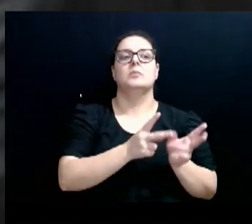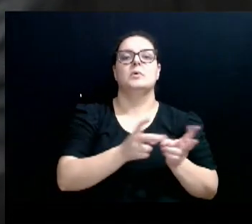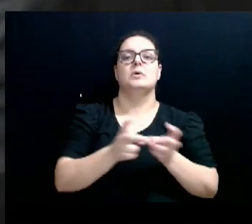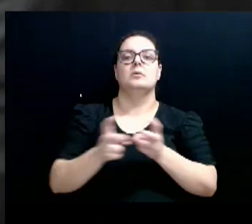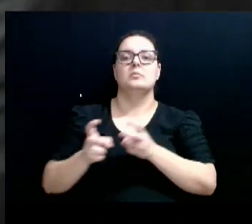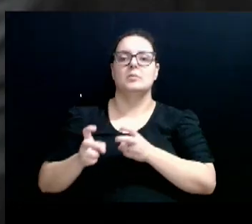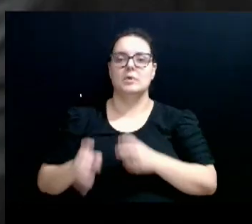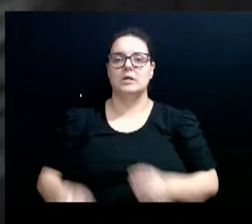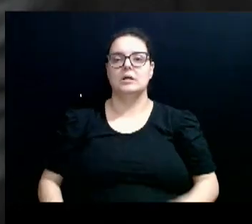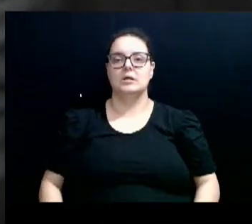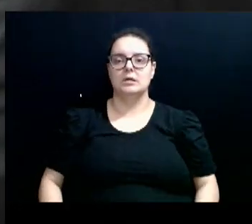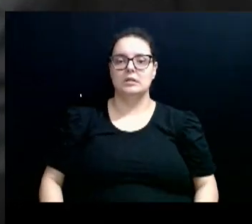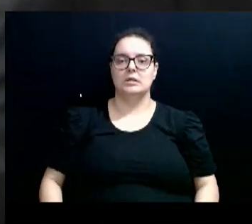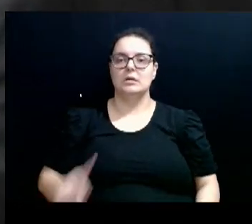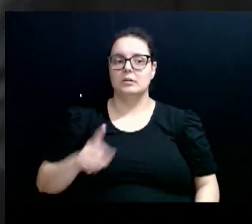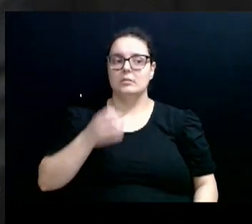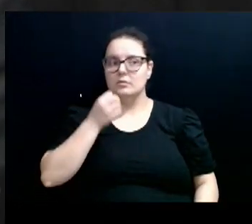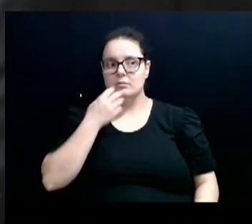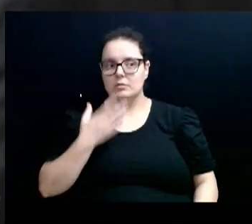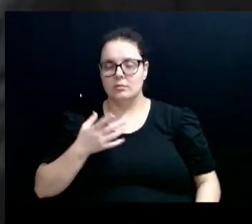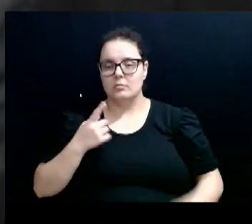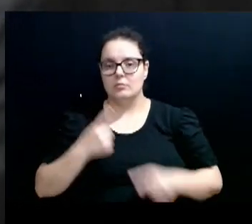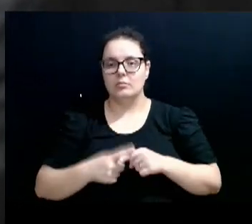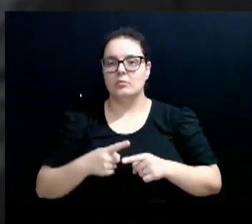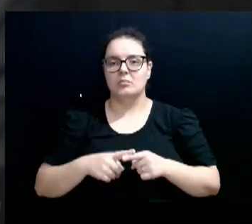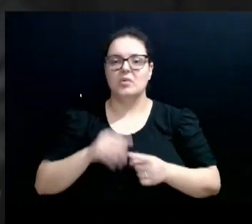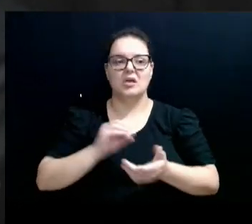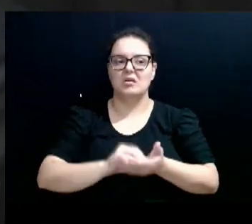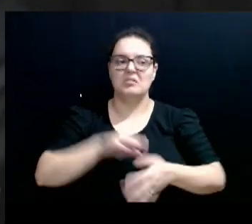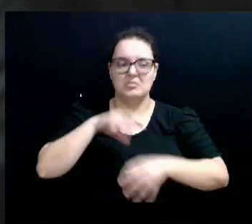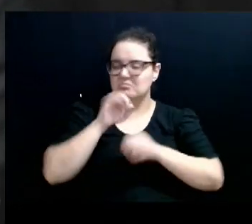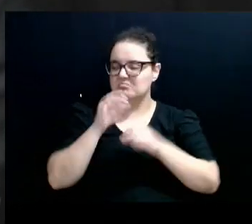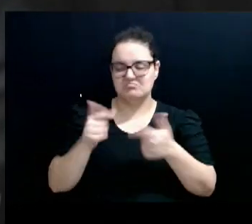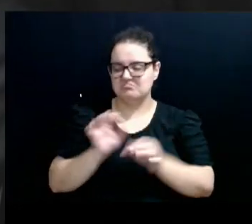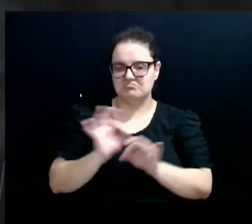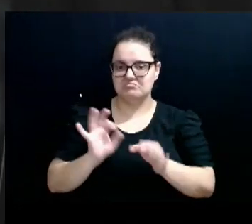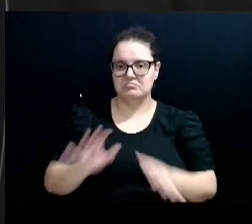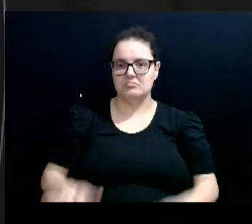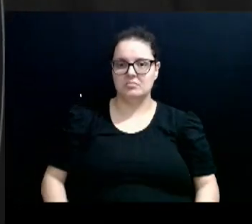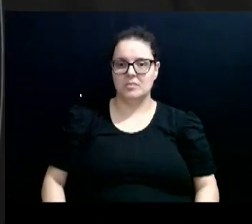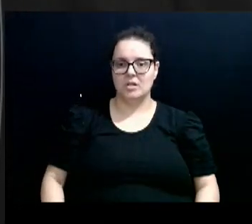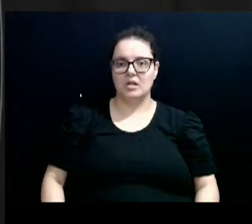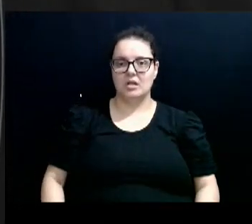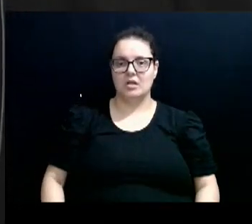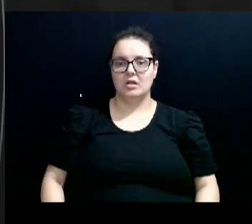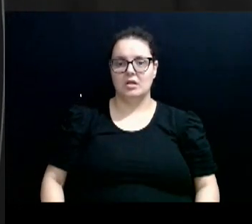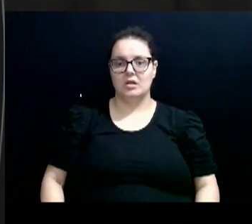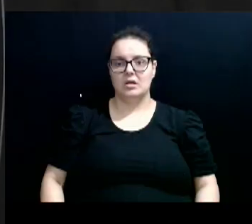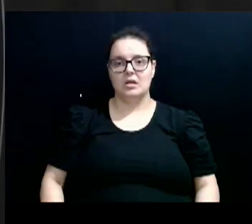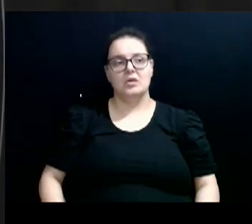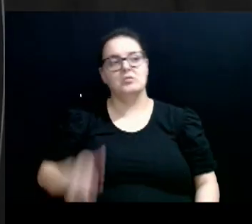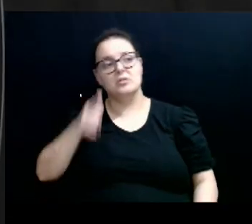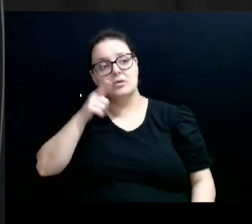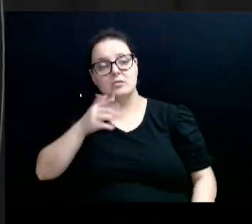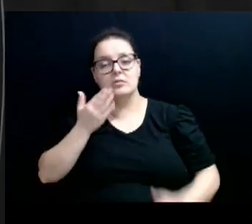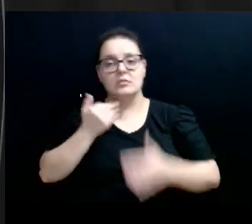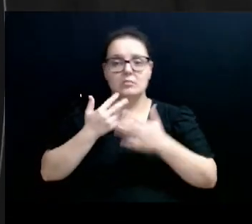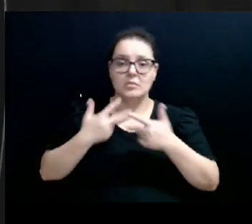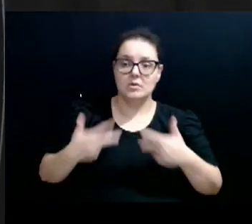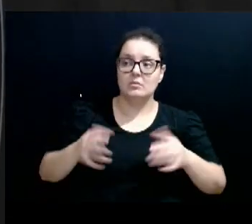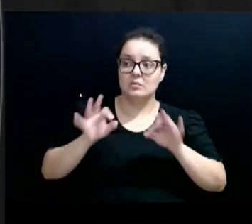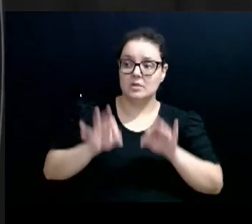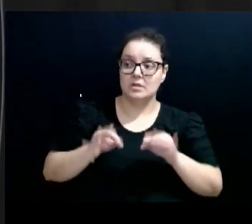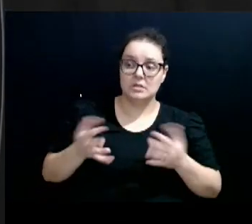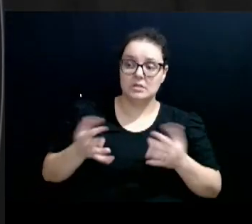bem, mas não porque eu estava com falta de ar, não tinha nada disso. Eu percebi que eu não estava conseguindo me alimentar adequadamente, essas